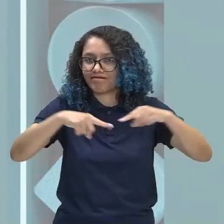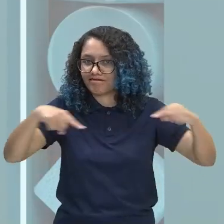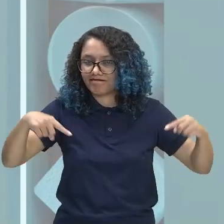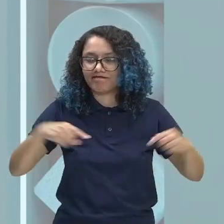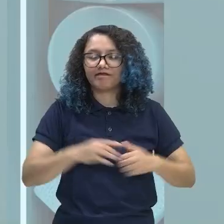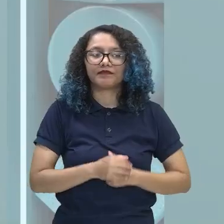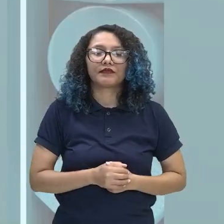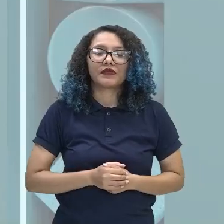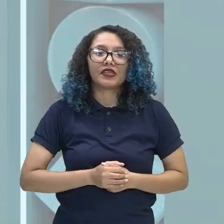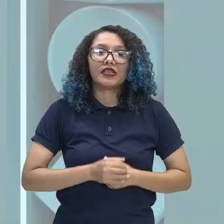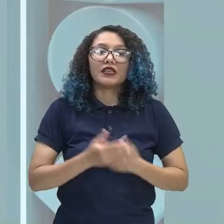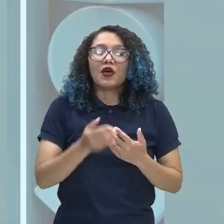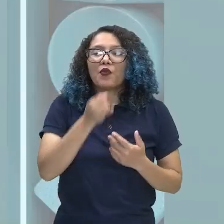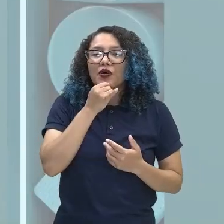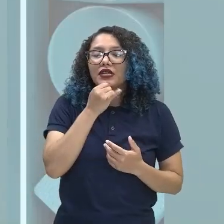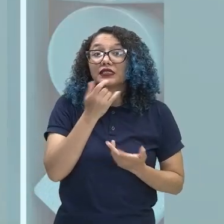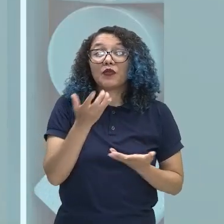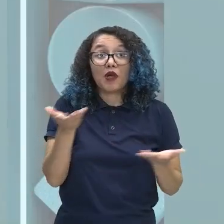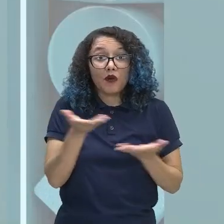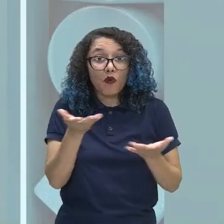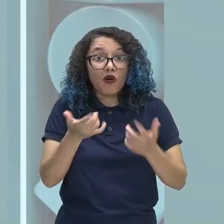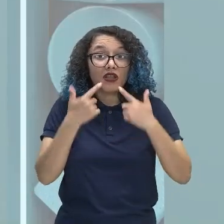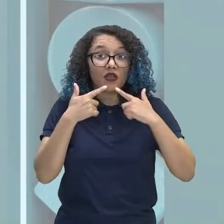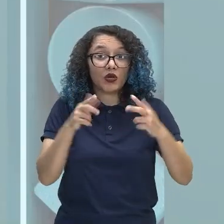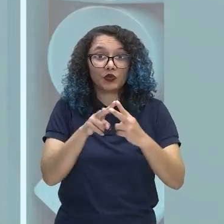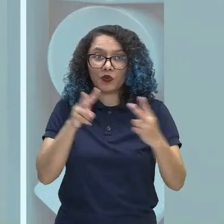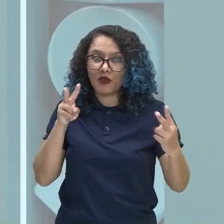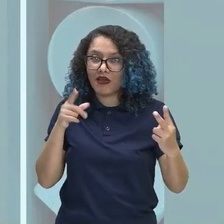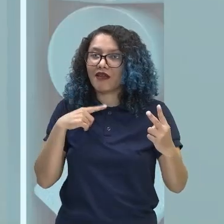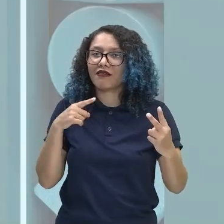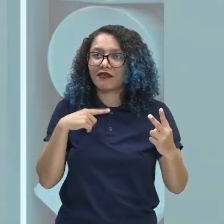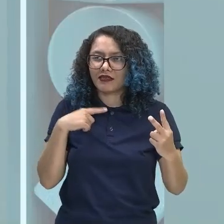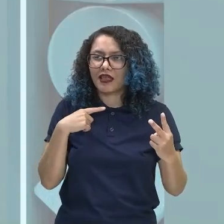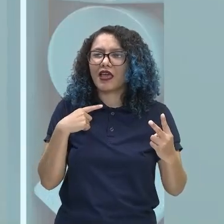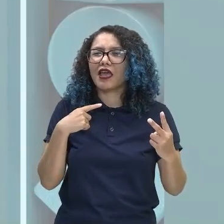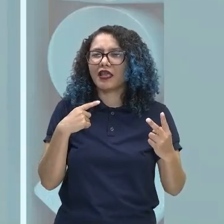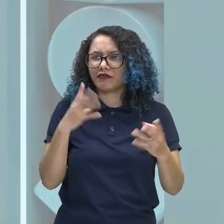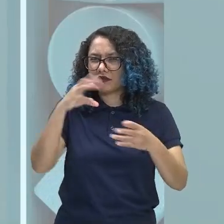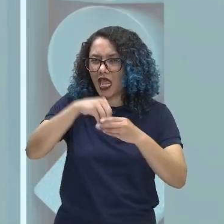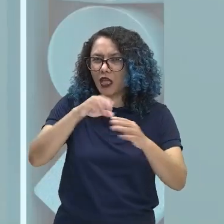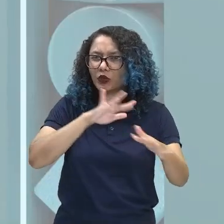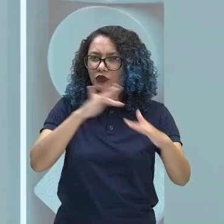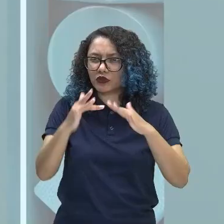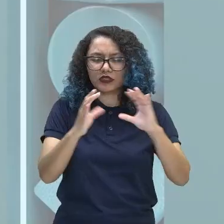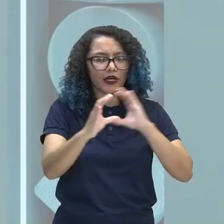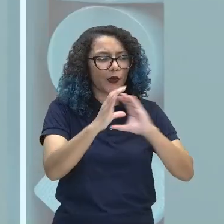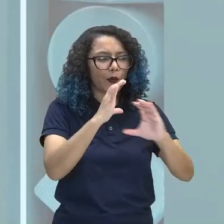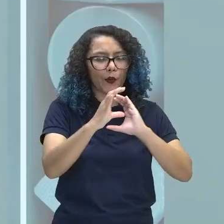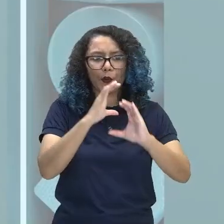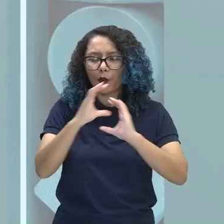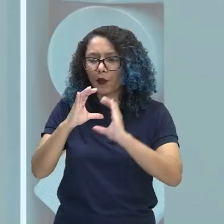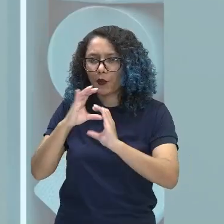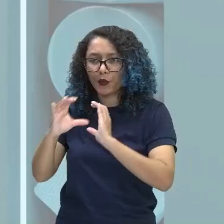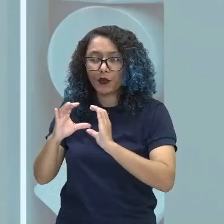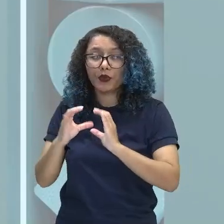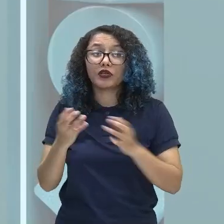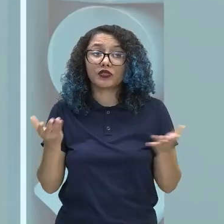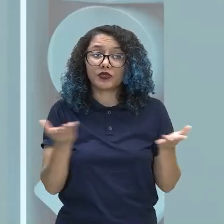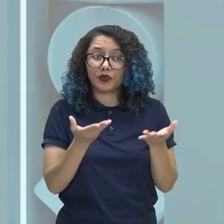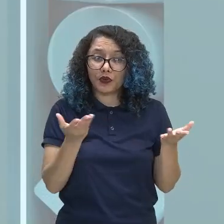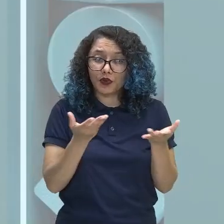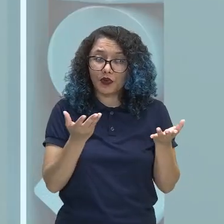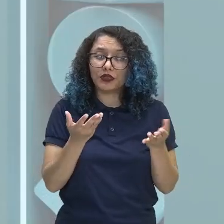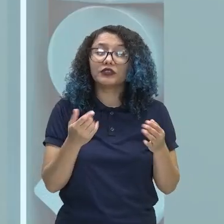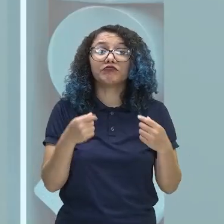aí a linguagem online, que as pessoas se comunicam pelas redes sociais, né, e hoje a